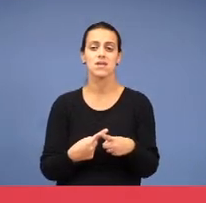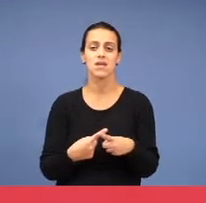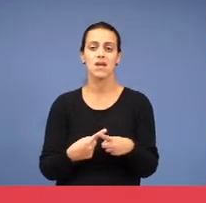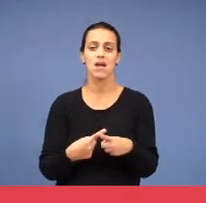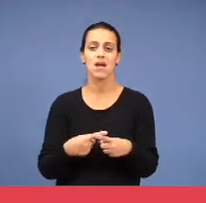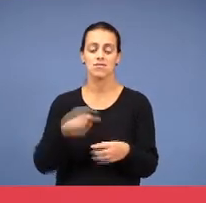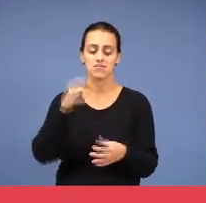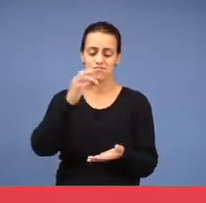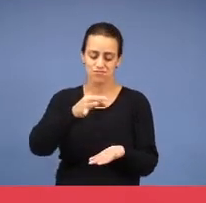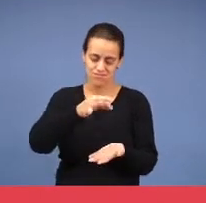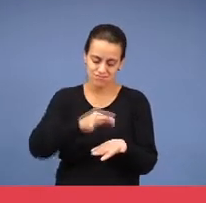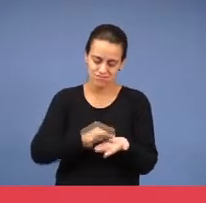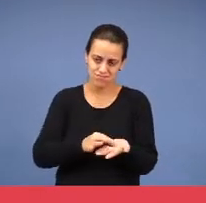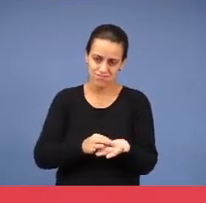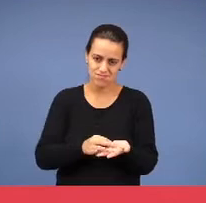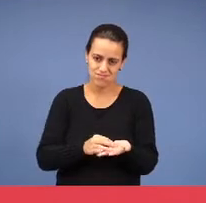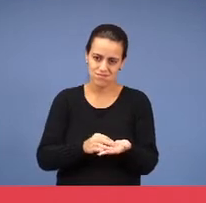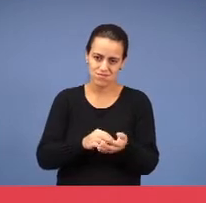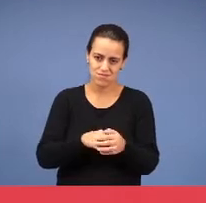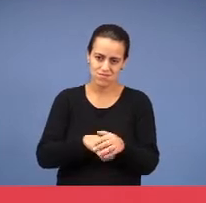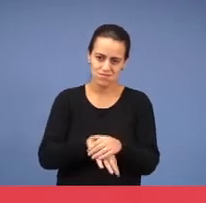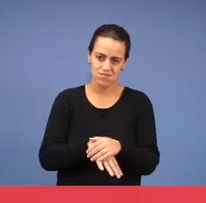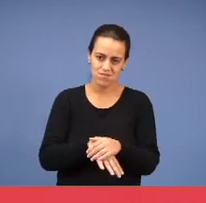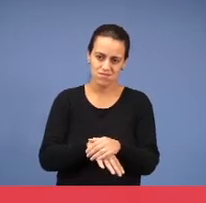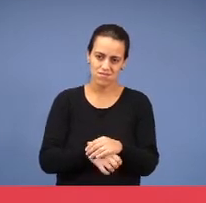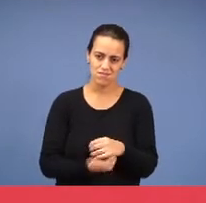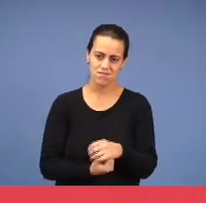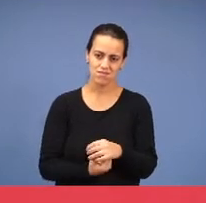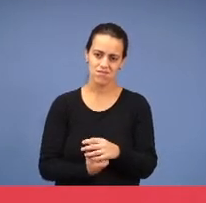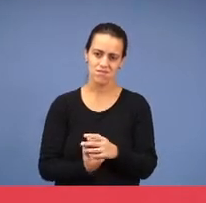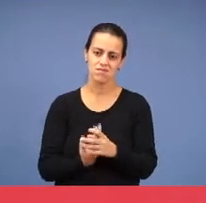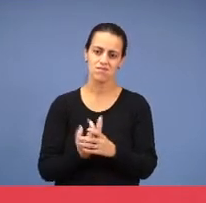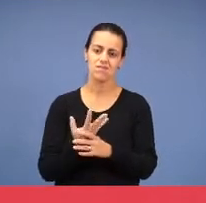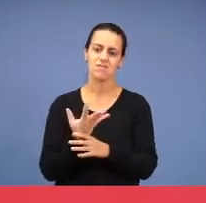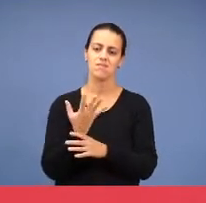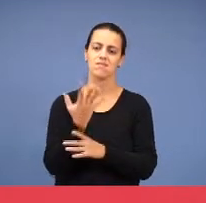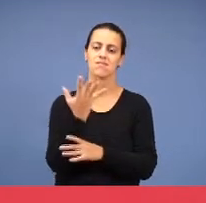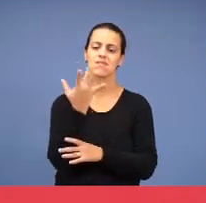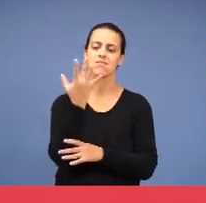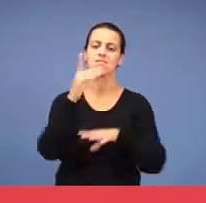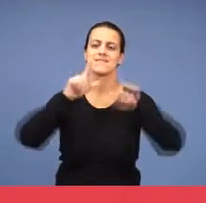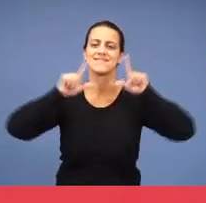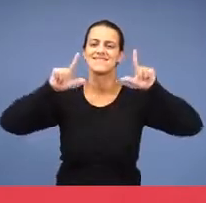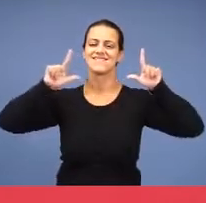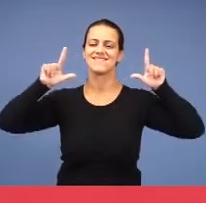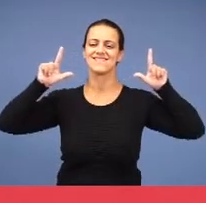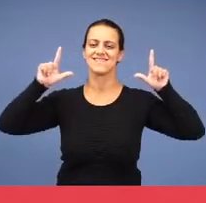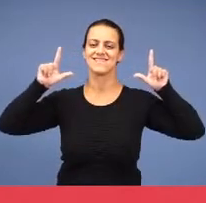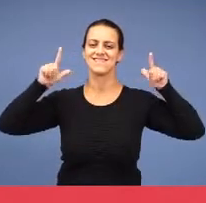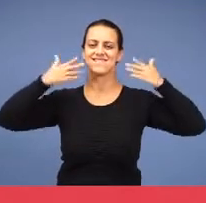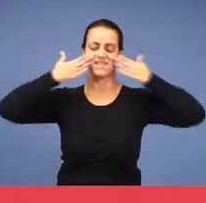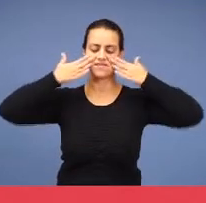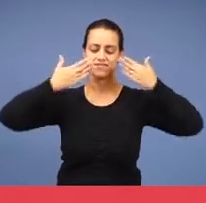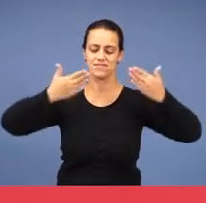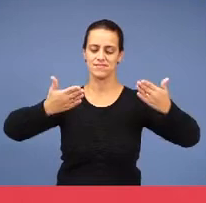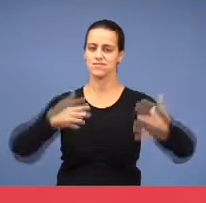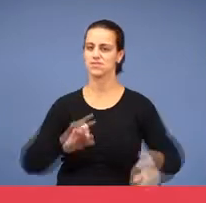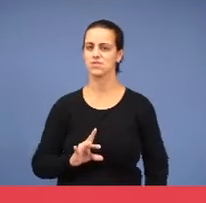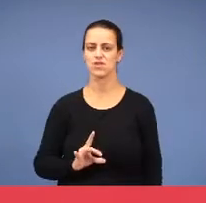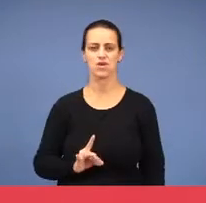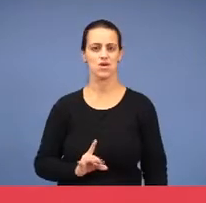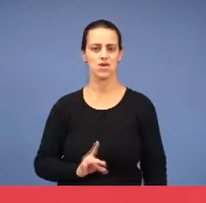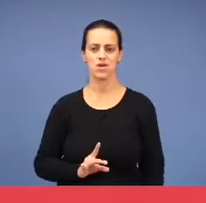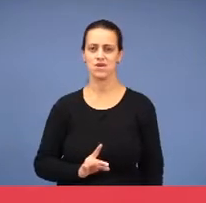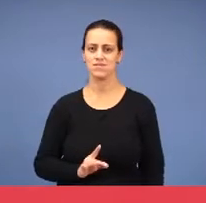morre para fazer uma apresentação física. Ela cresce e as aves do céu vão